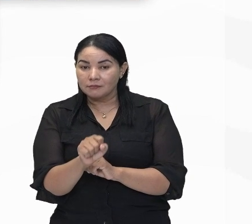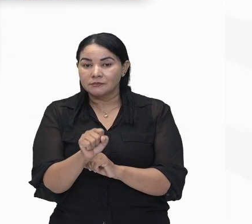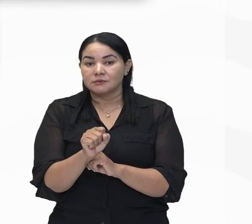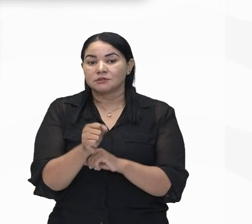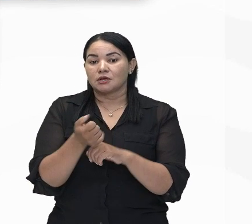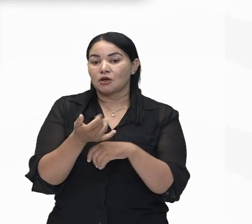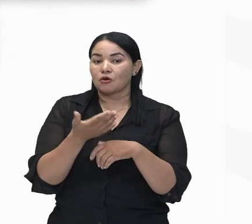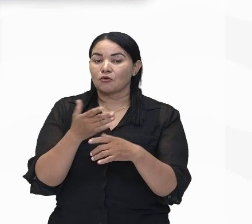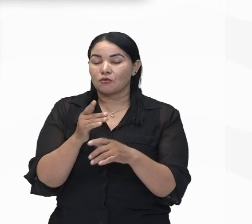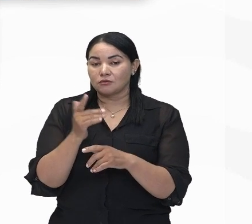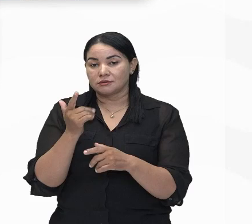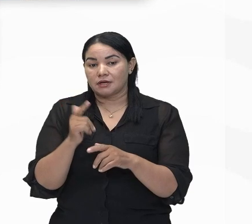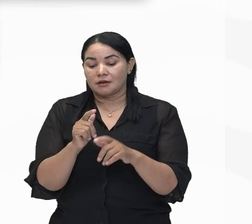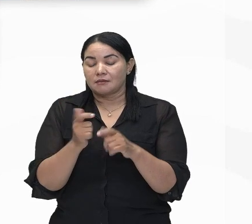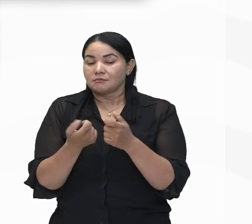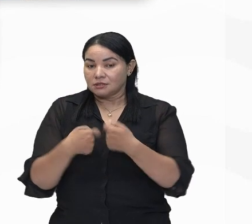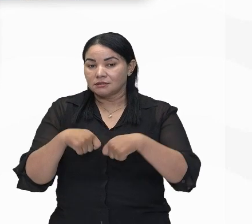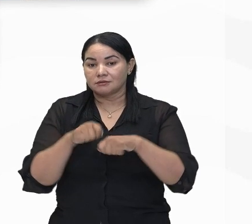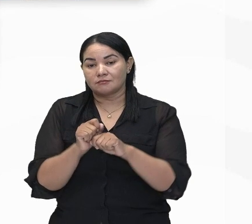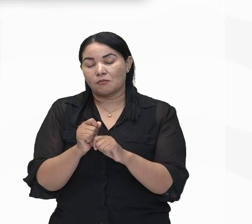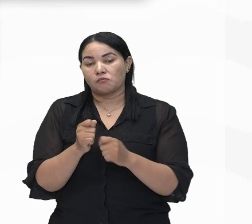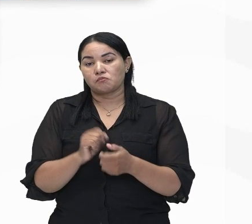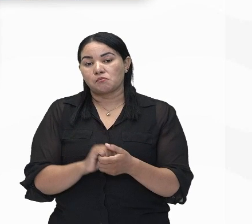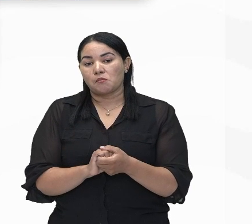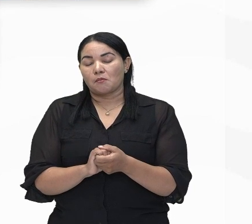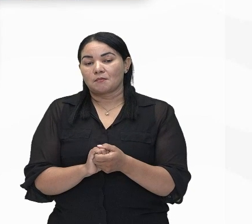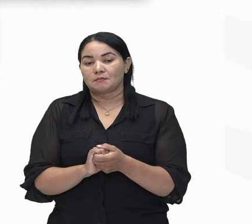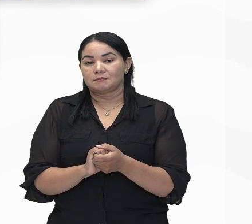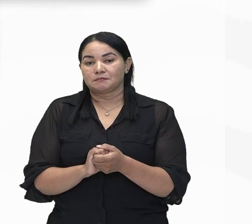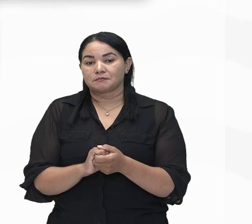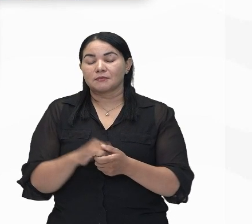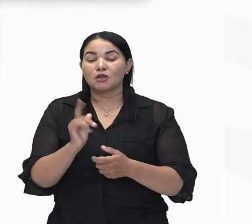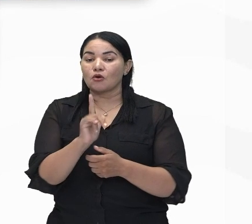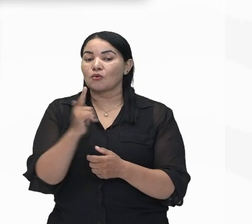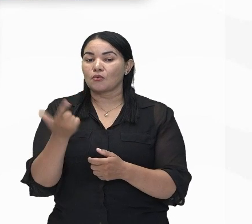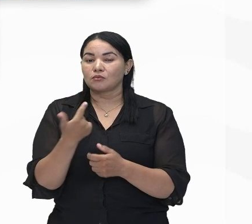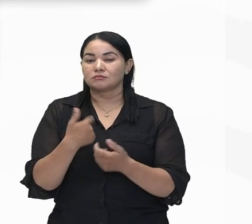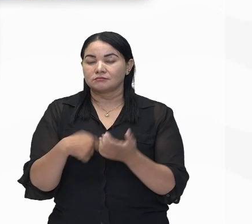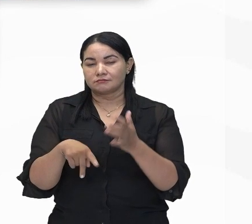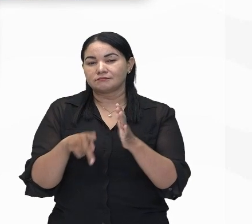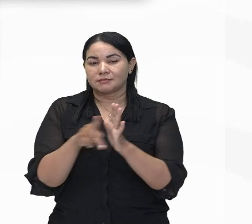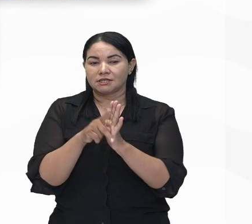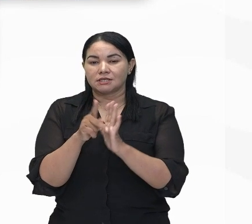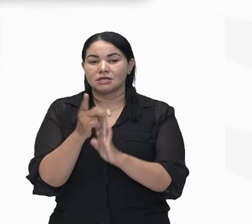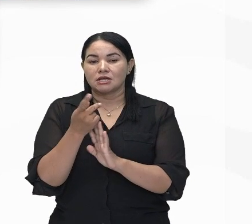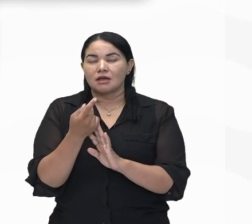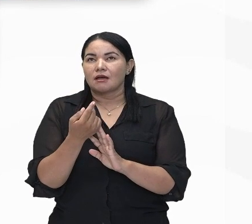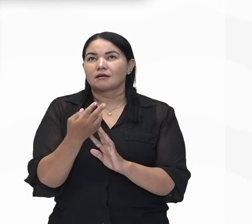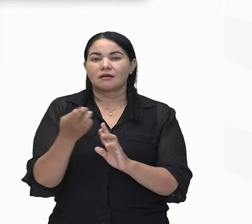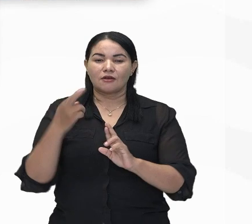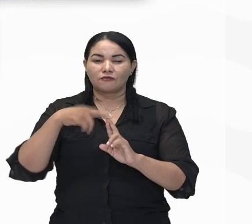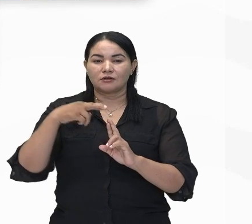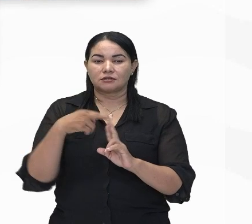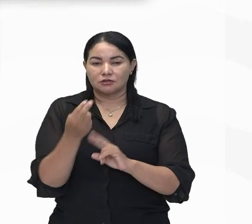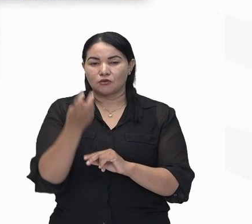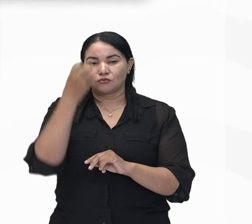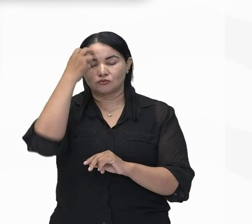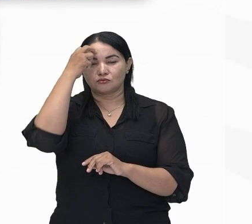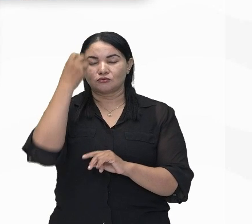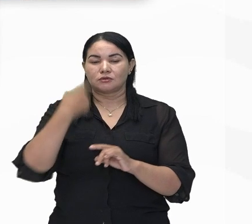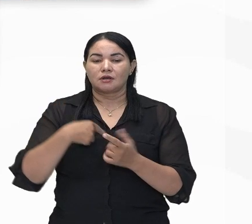ver, manipular. Então, tudo aquilo que está na cultura, que representa